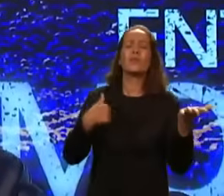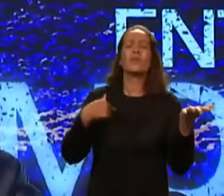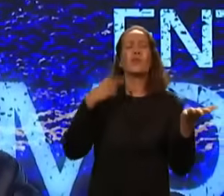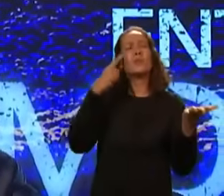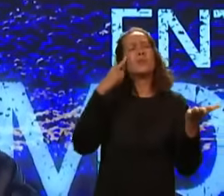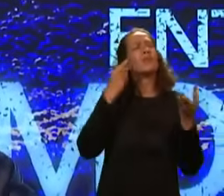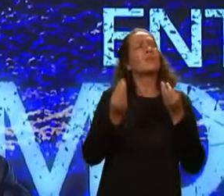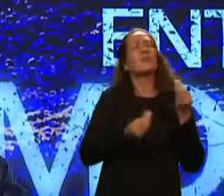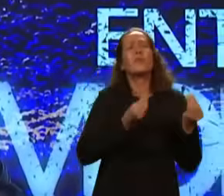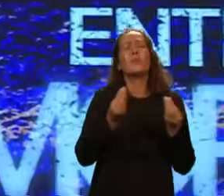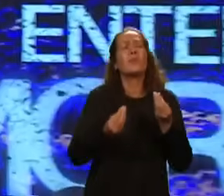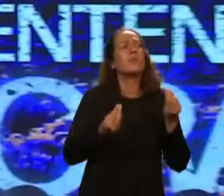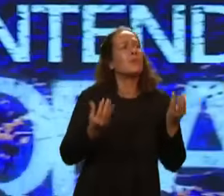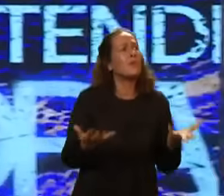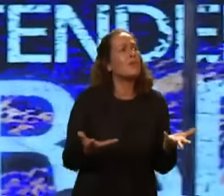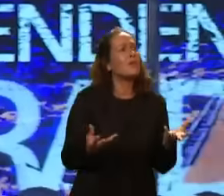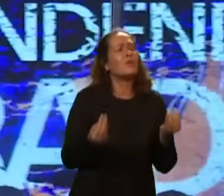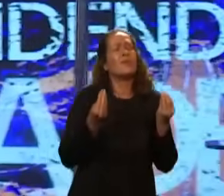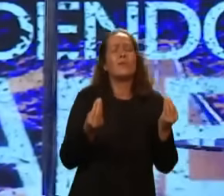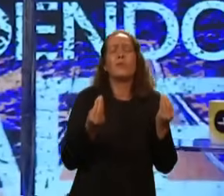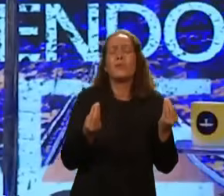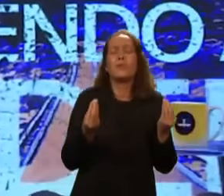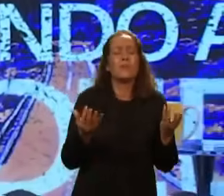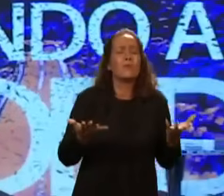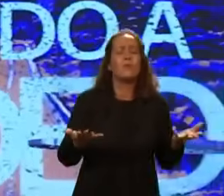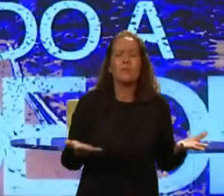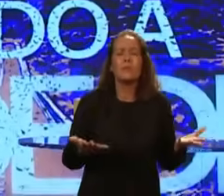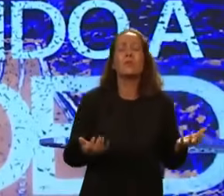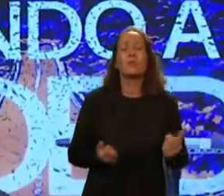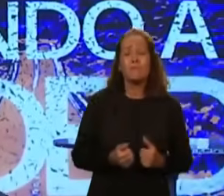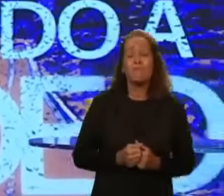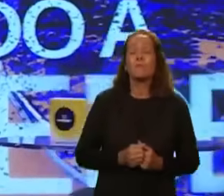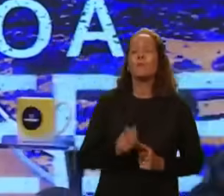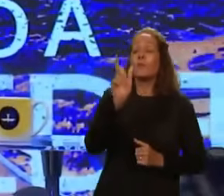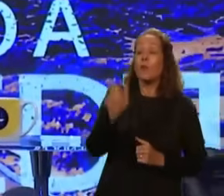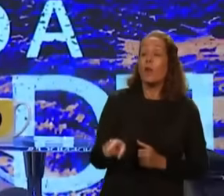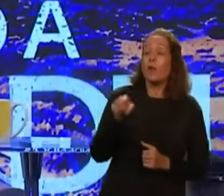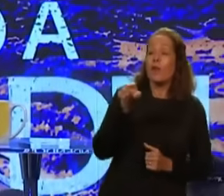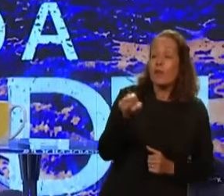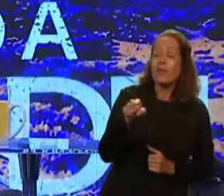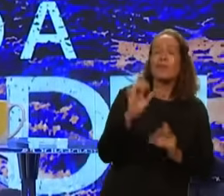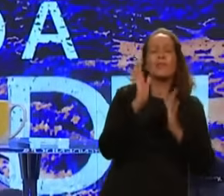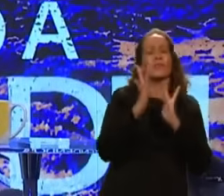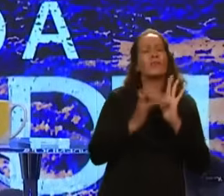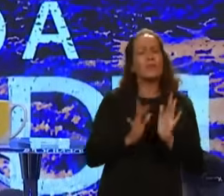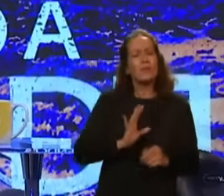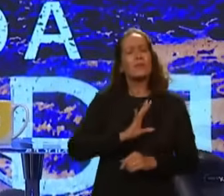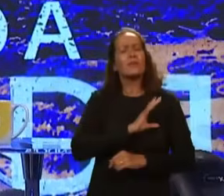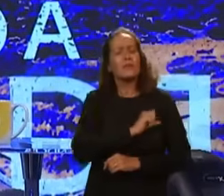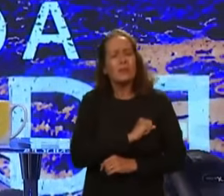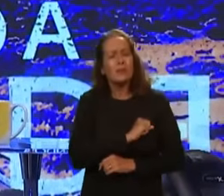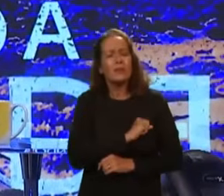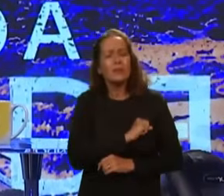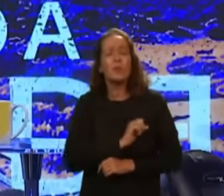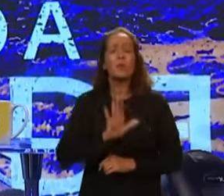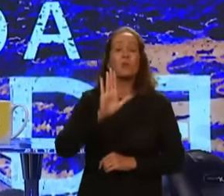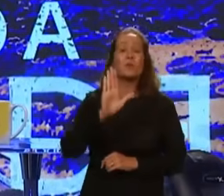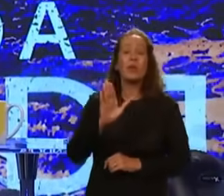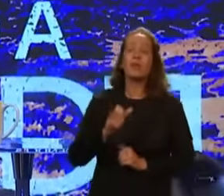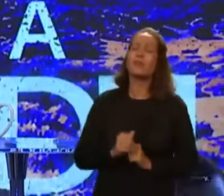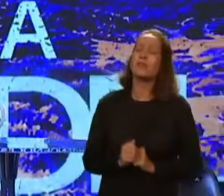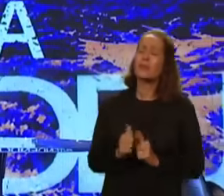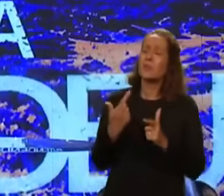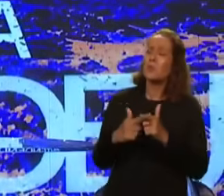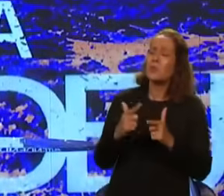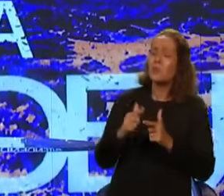pode? Como pode? É ele que Jesus ama. Mas ele está enfrentando uma grande